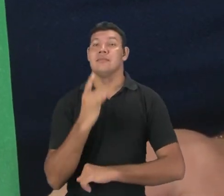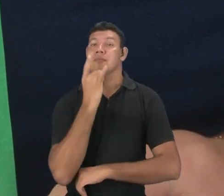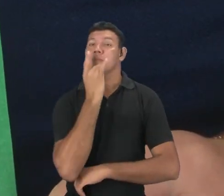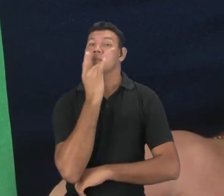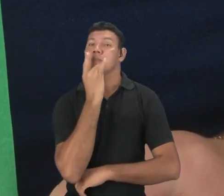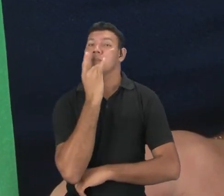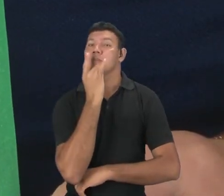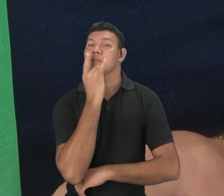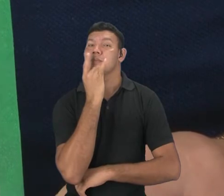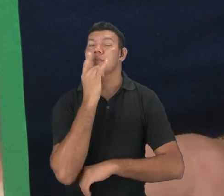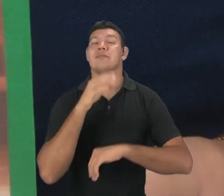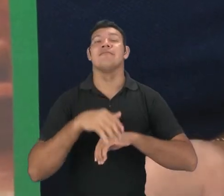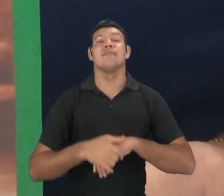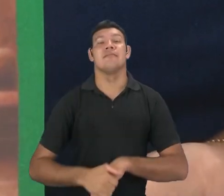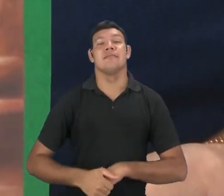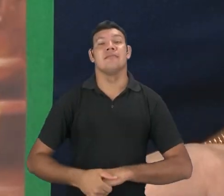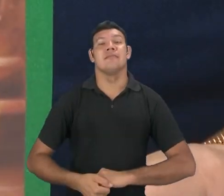né?